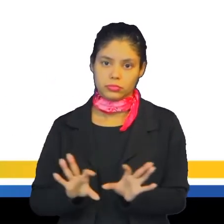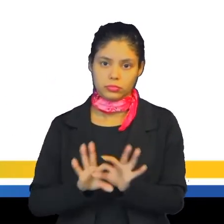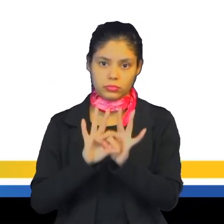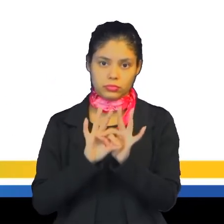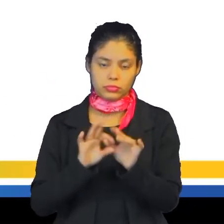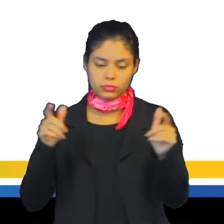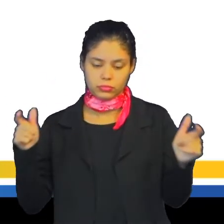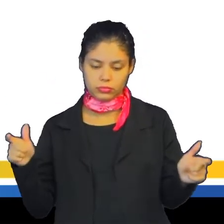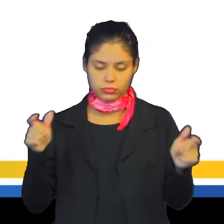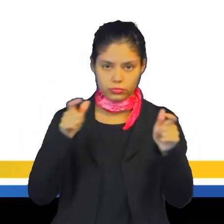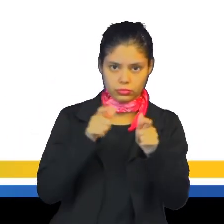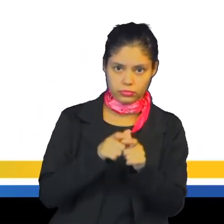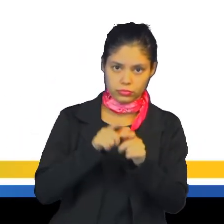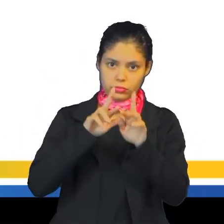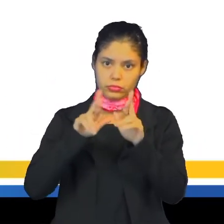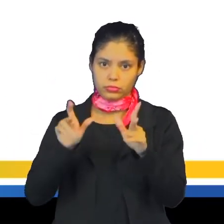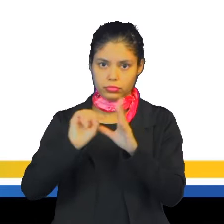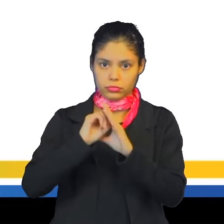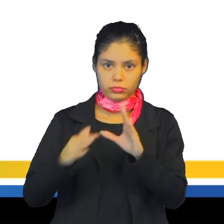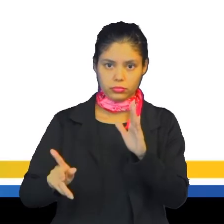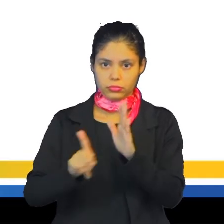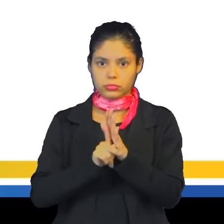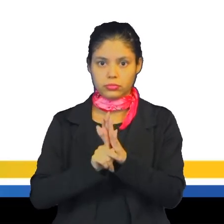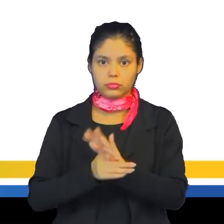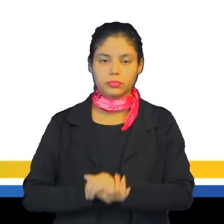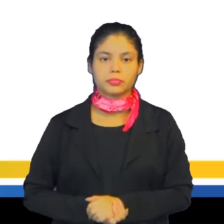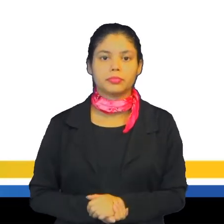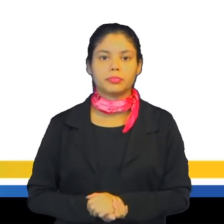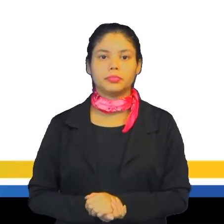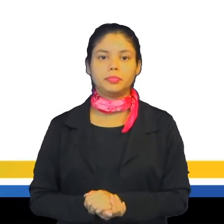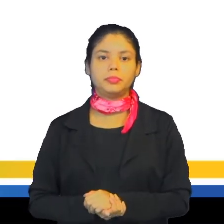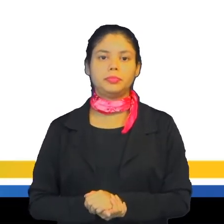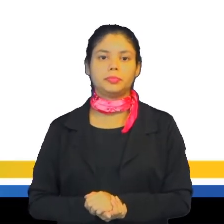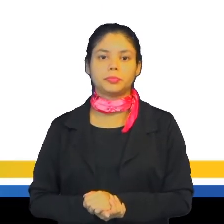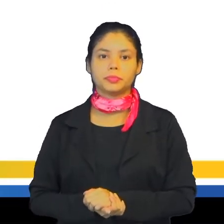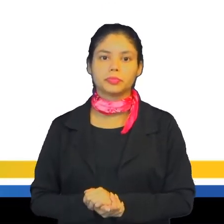diferentes tamanhos e características próprias.